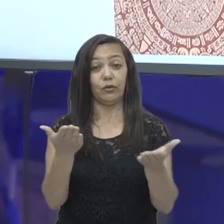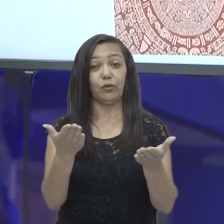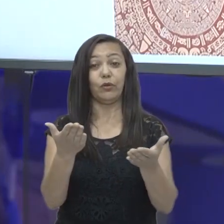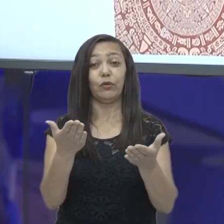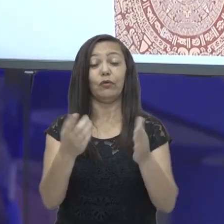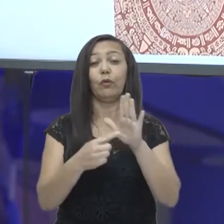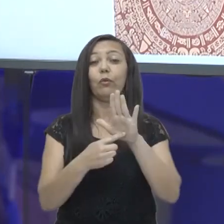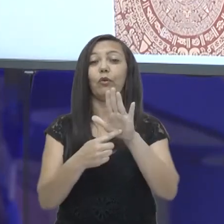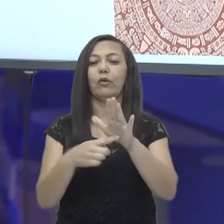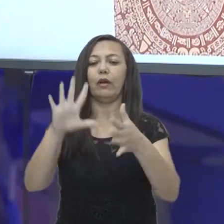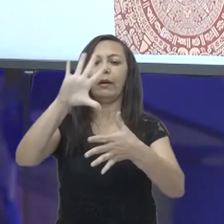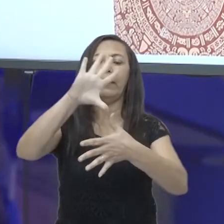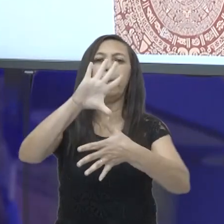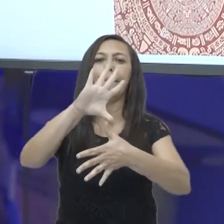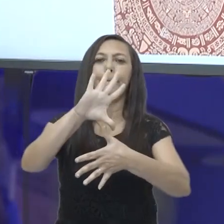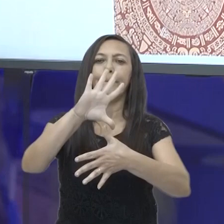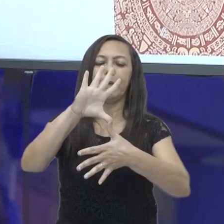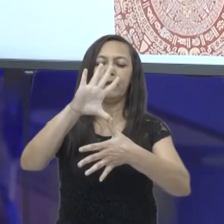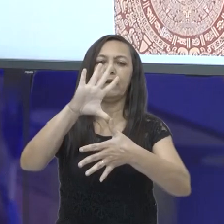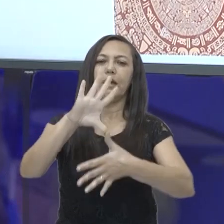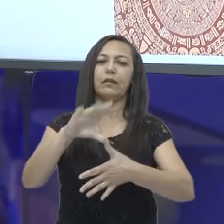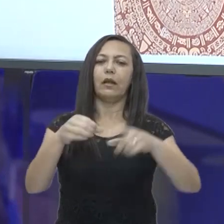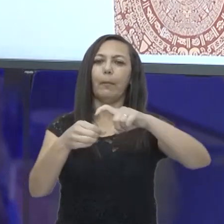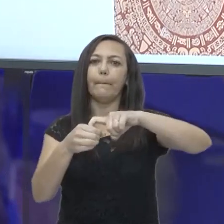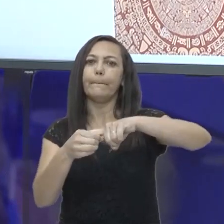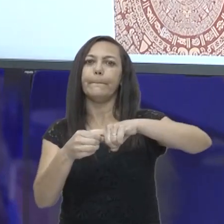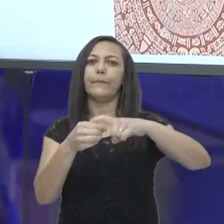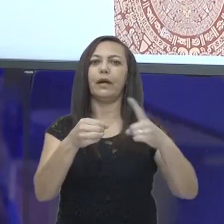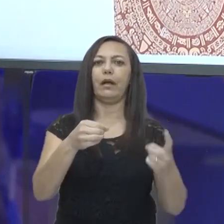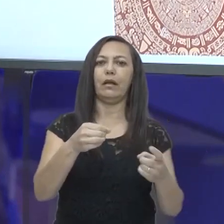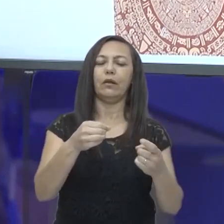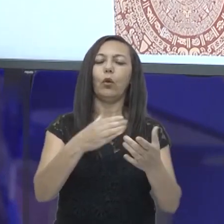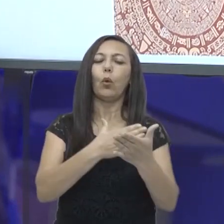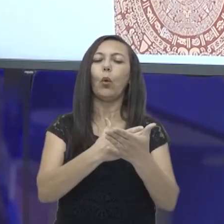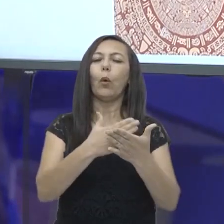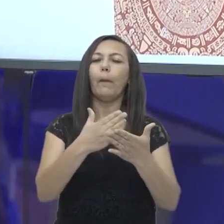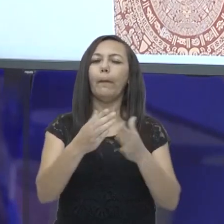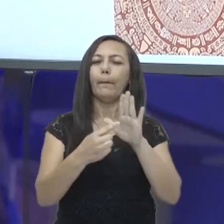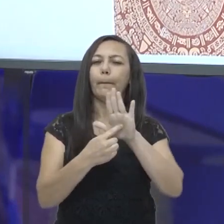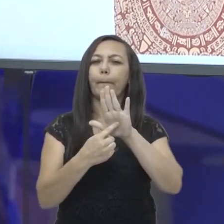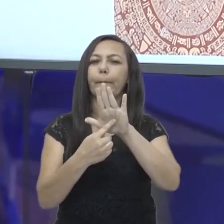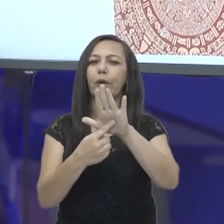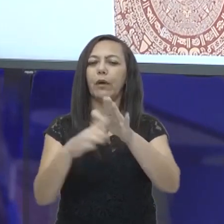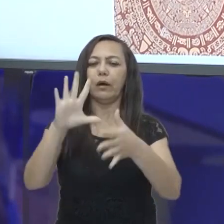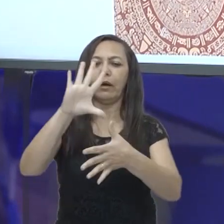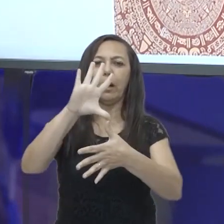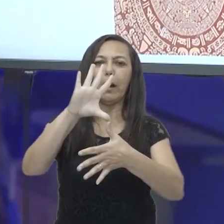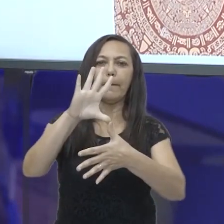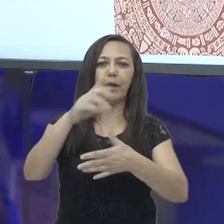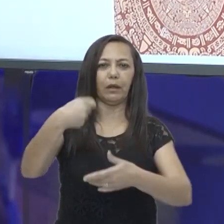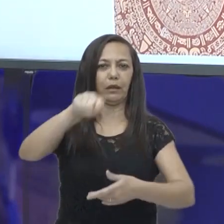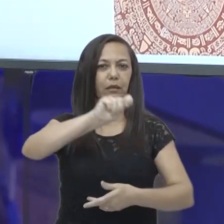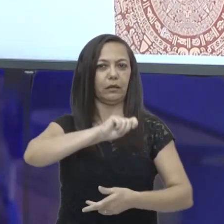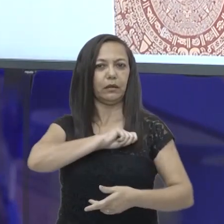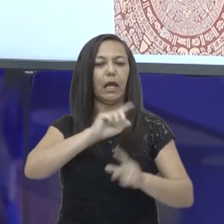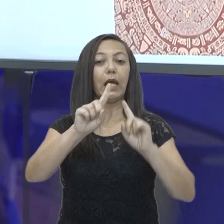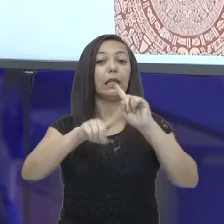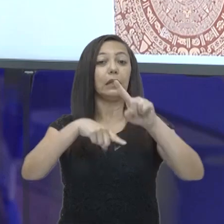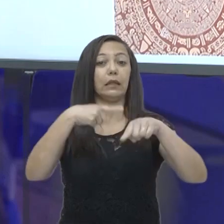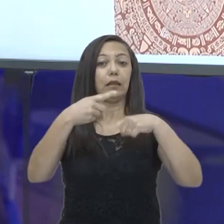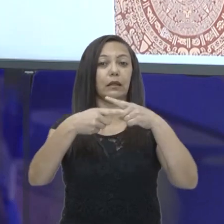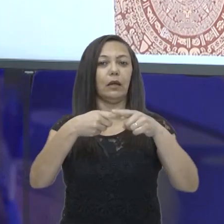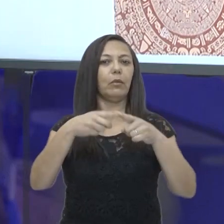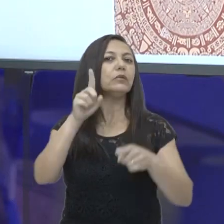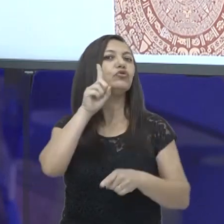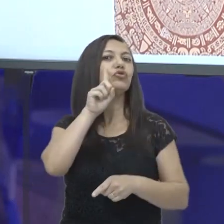a América, tá certo? E as suas independências. No início, nós vamos trabalhar a América Espanhola e depois